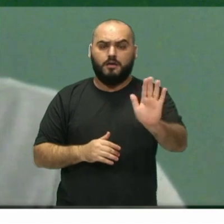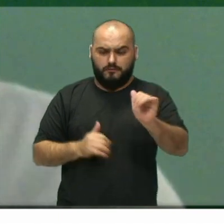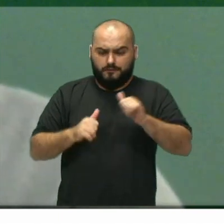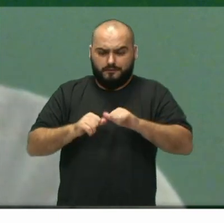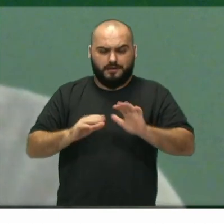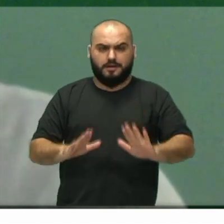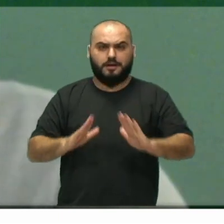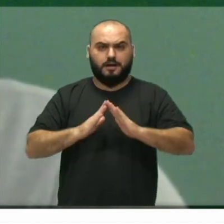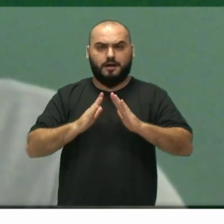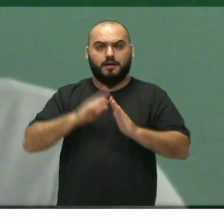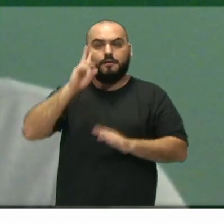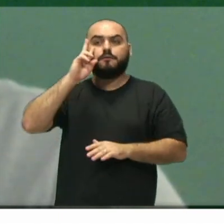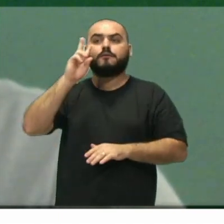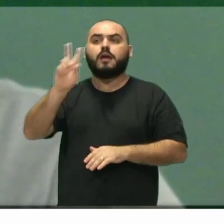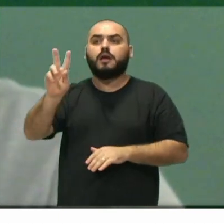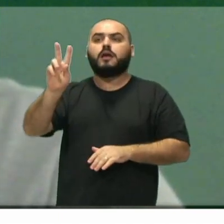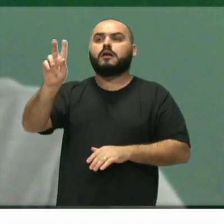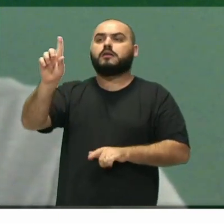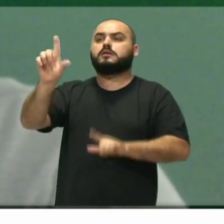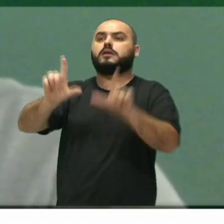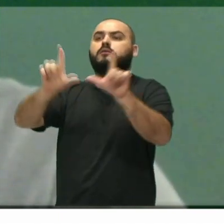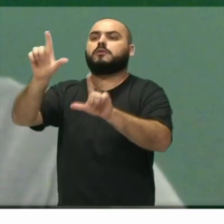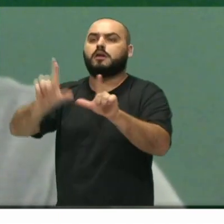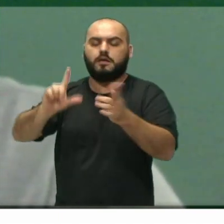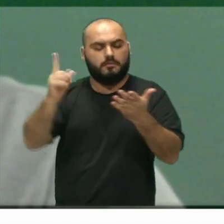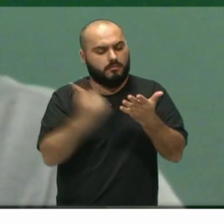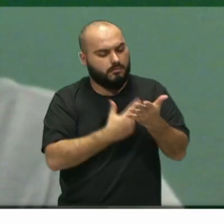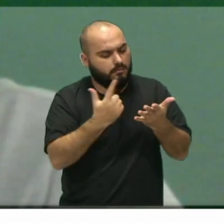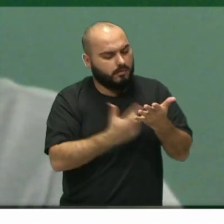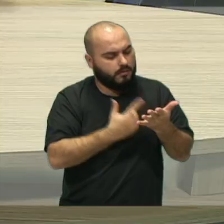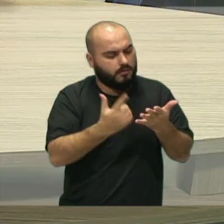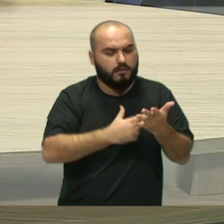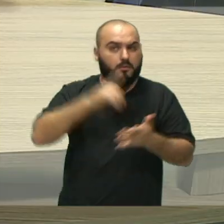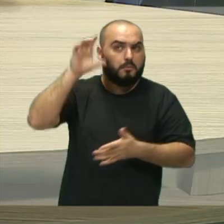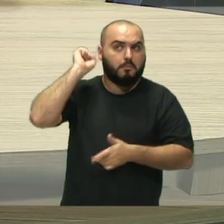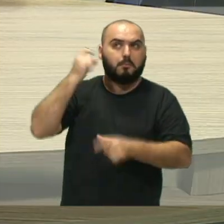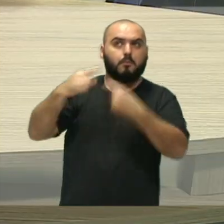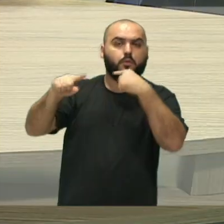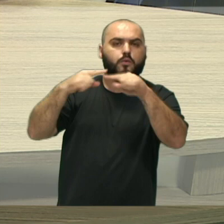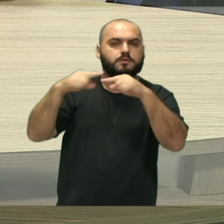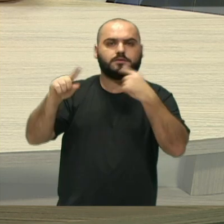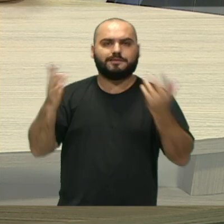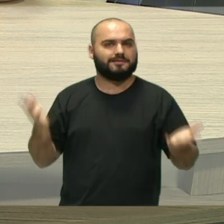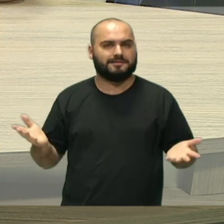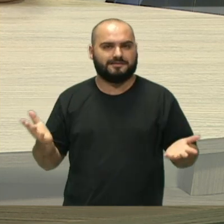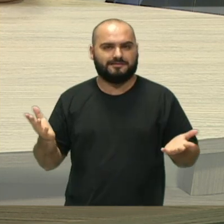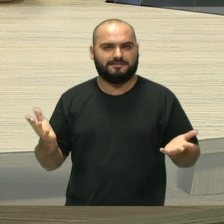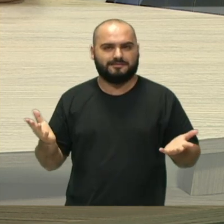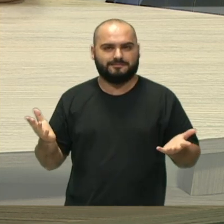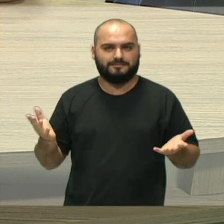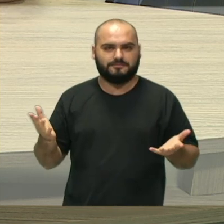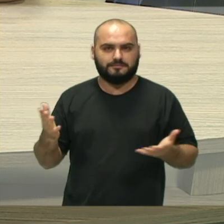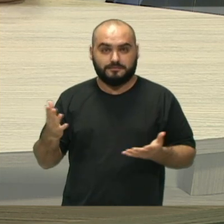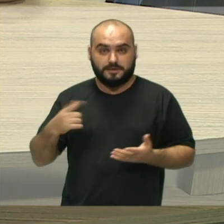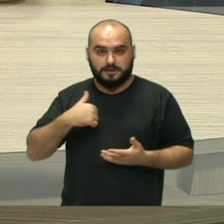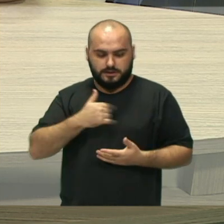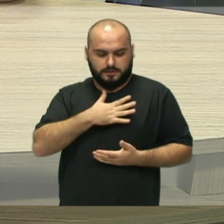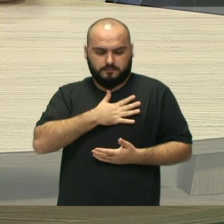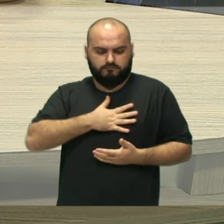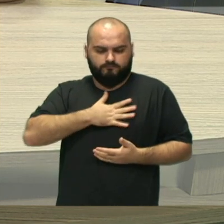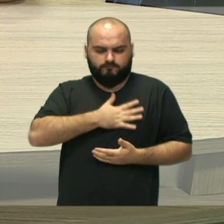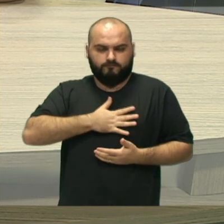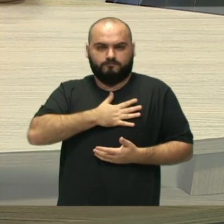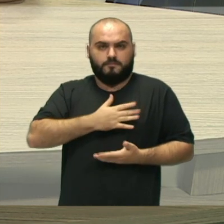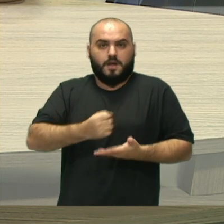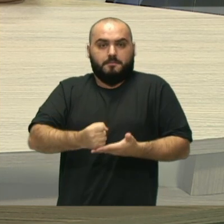casa, assistindo uma minissérie, lendo um livro, ouvindo música. Essas pequenas coisas que me dão prazer, elas vão me